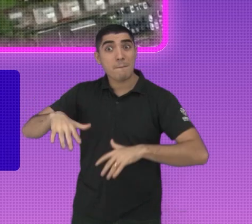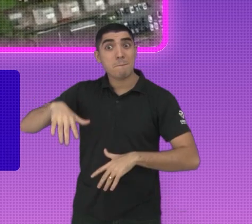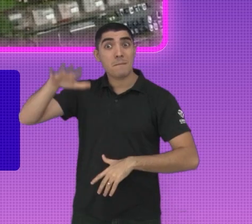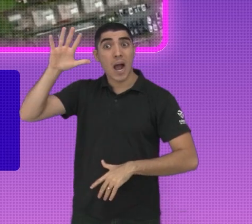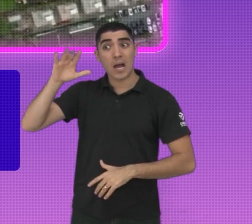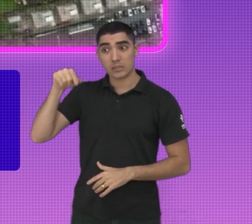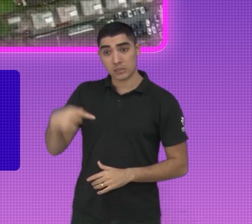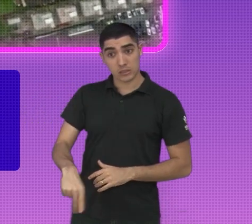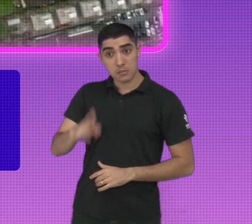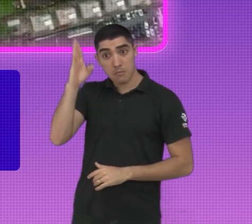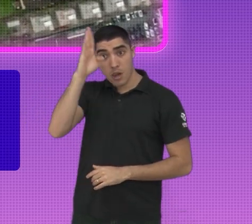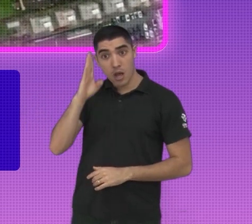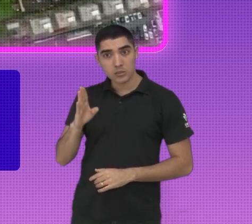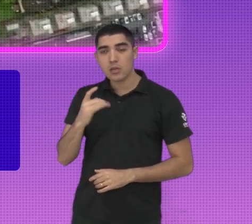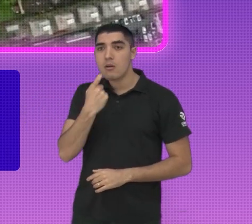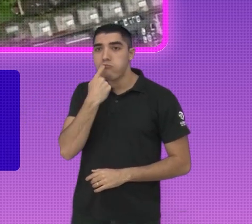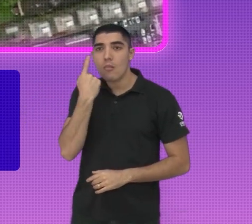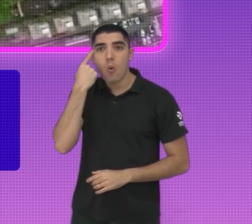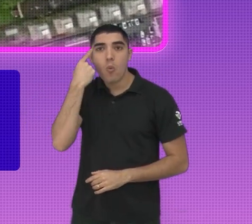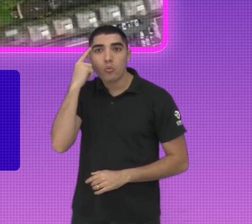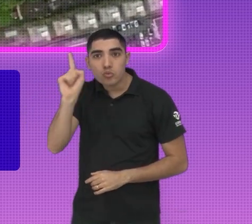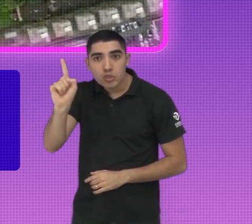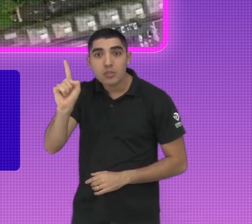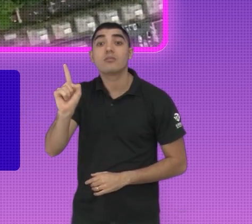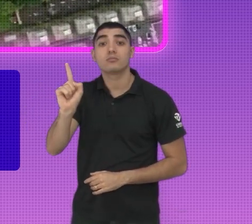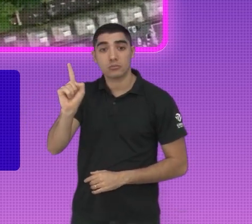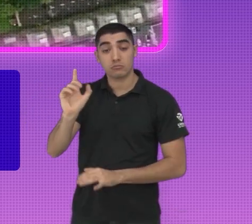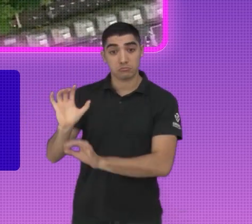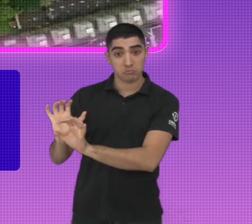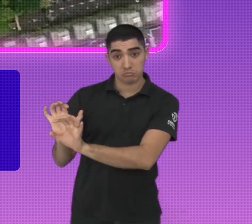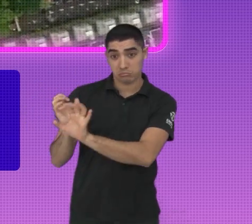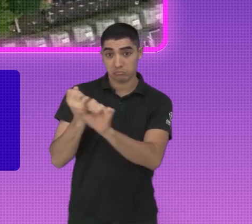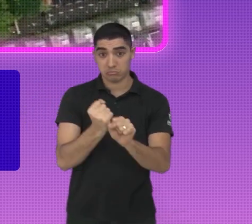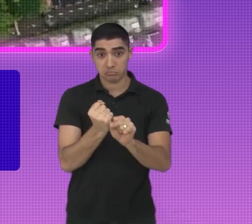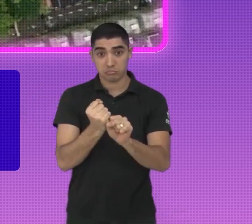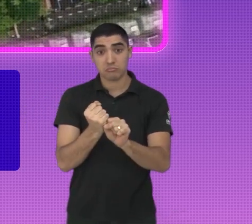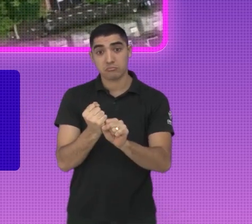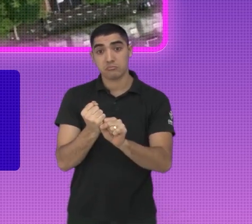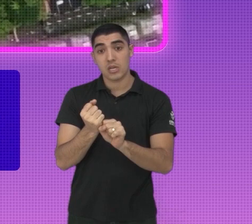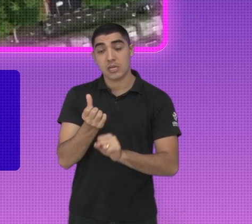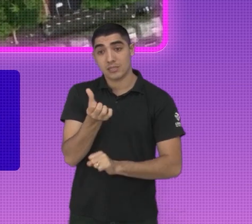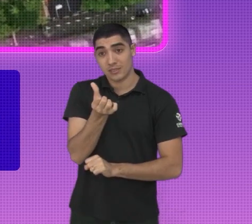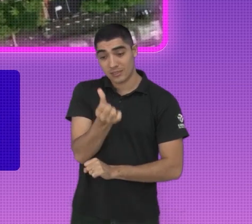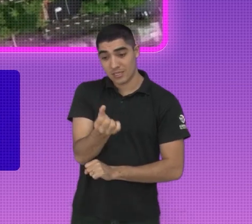chuva já registrado no Brasil em apenas um dia. Foram ao todo, olha só,